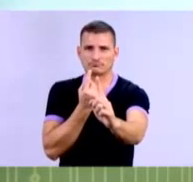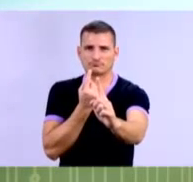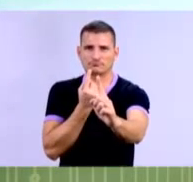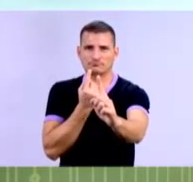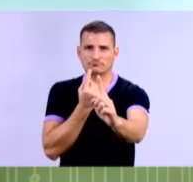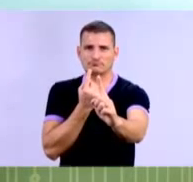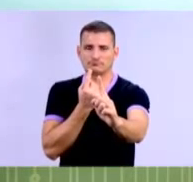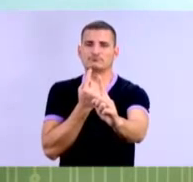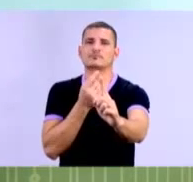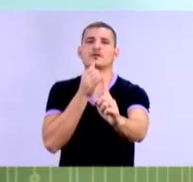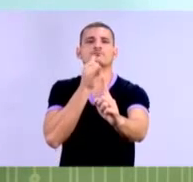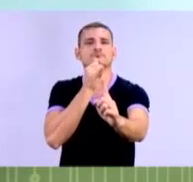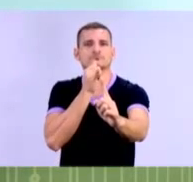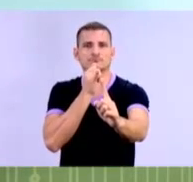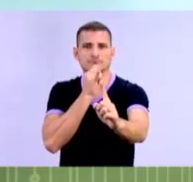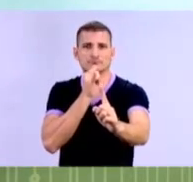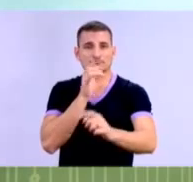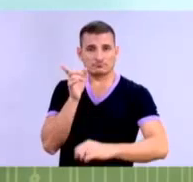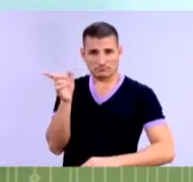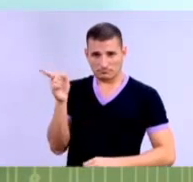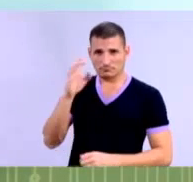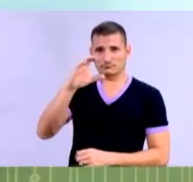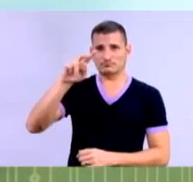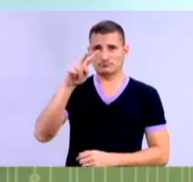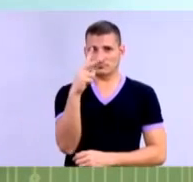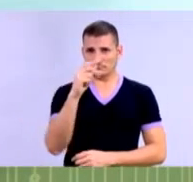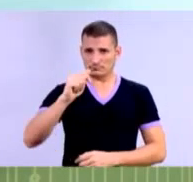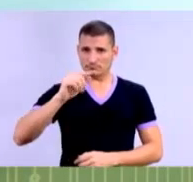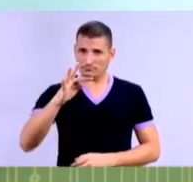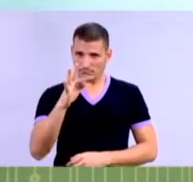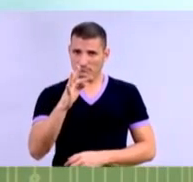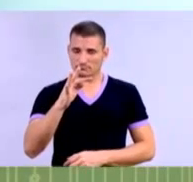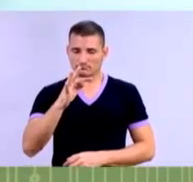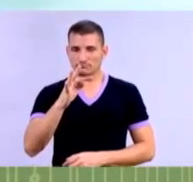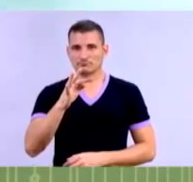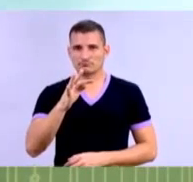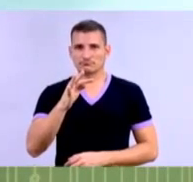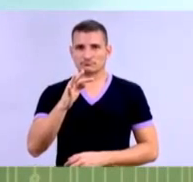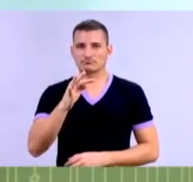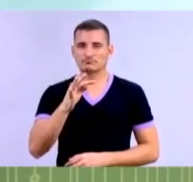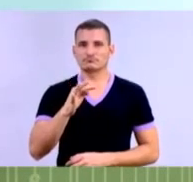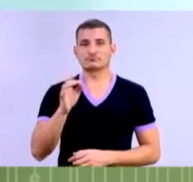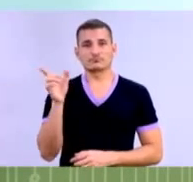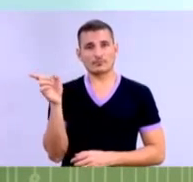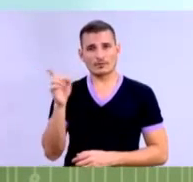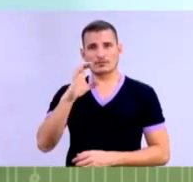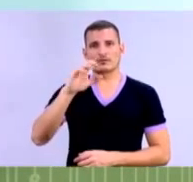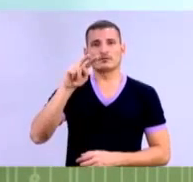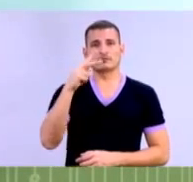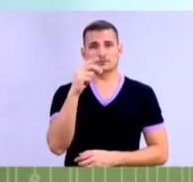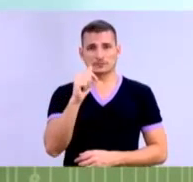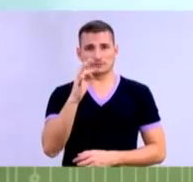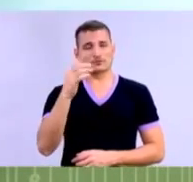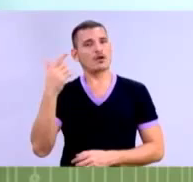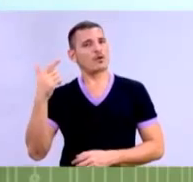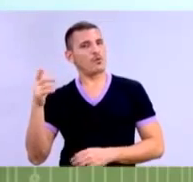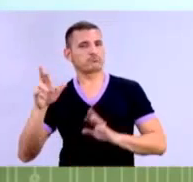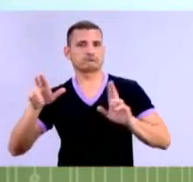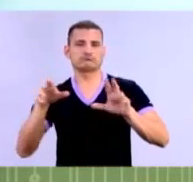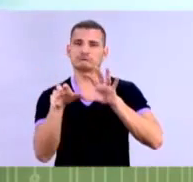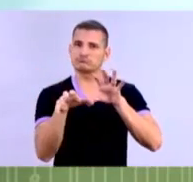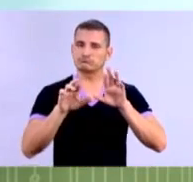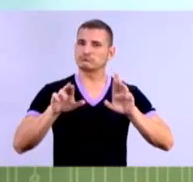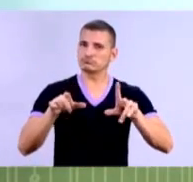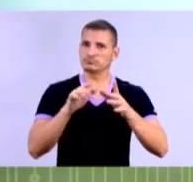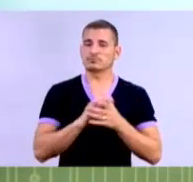conosco, como, por exemplo, o que está acontecendo no chat, né? Só que no chat ela ainda vai para uma outra característica, ela